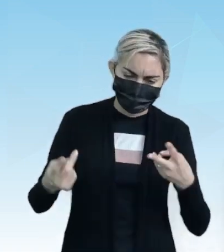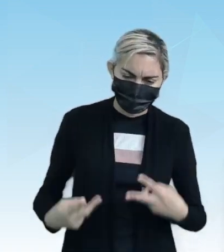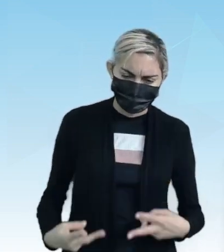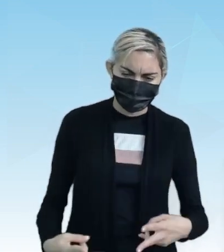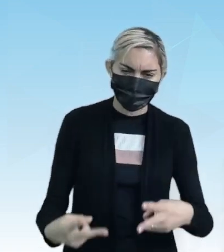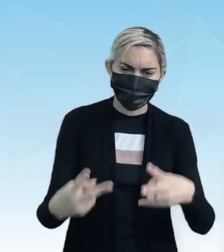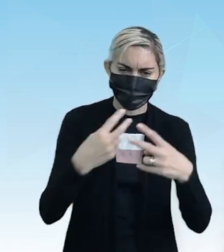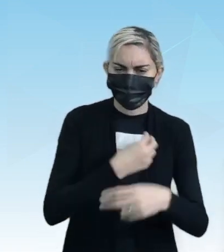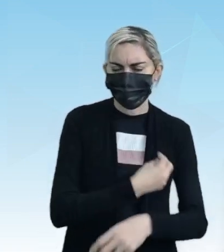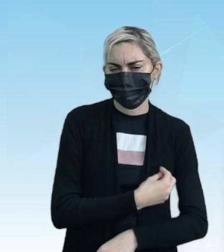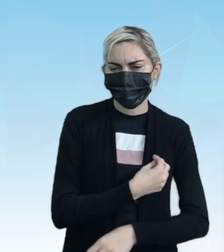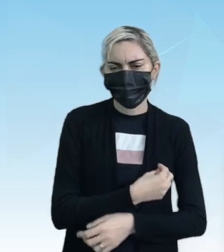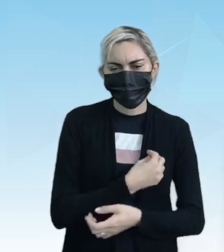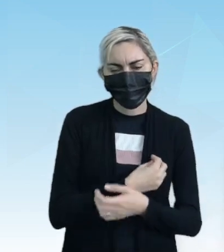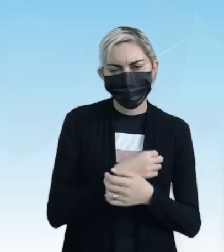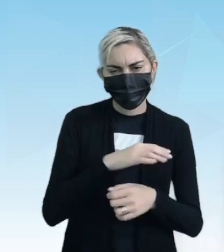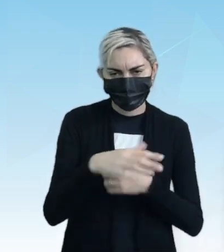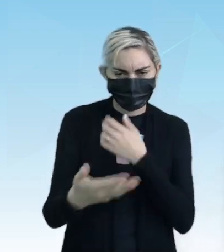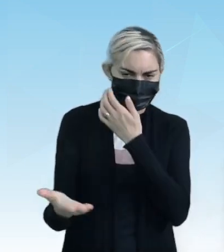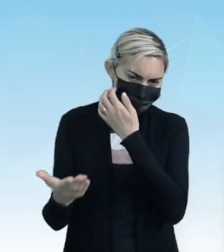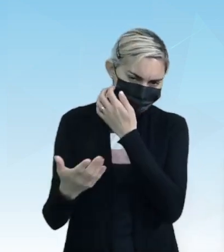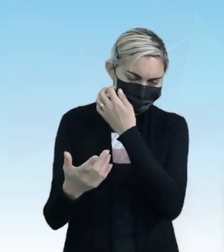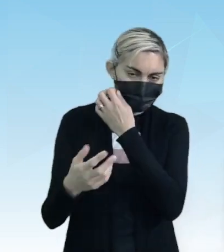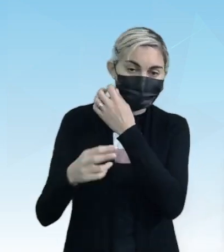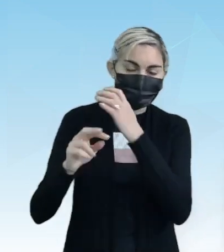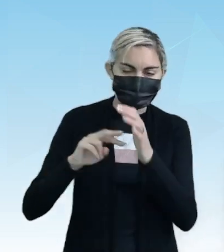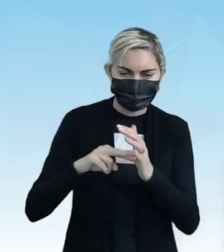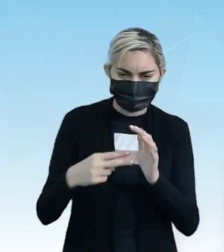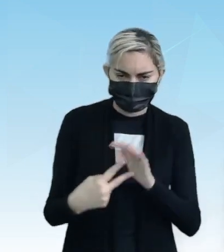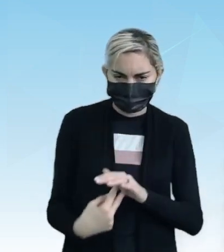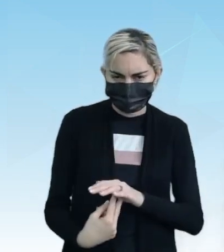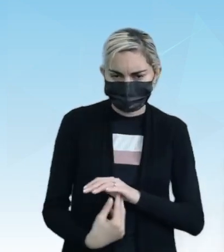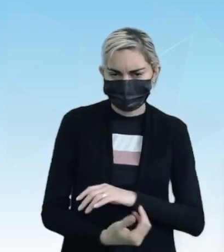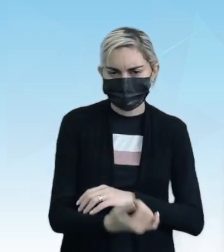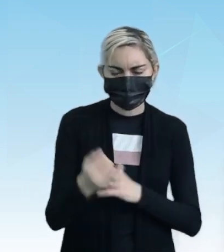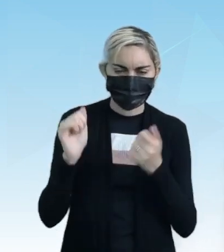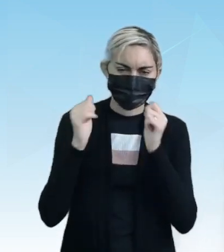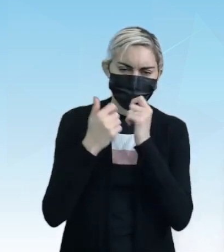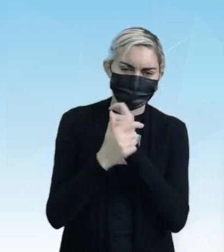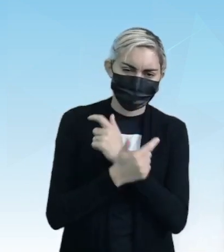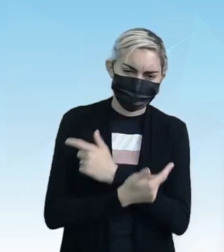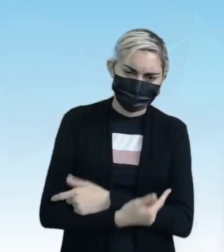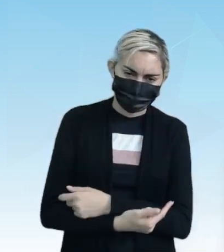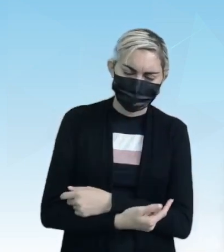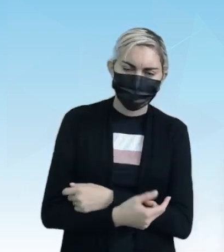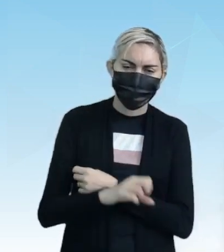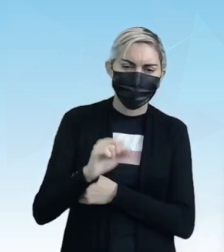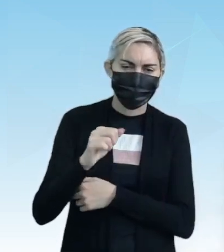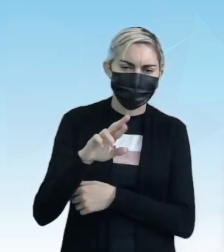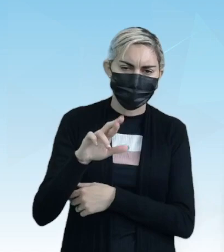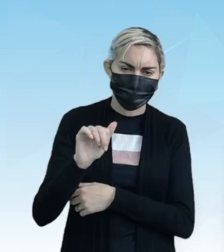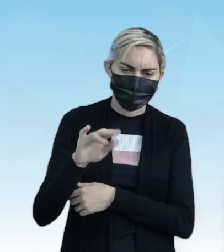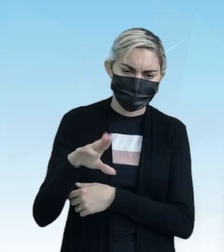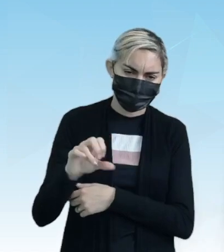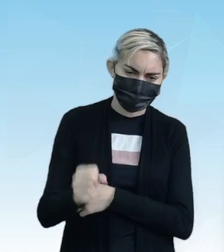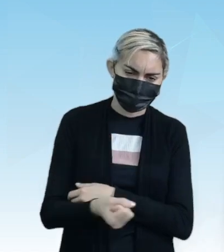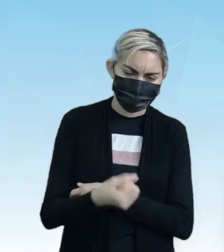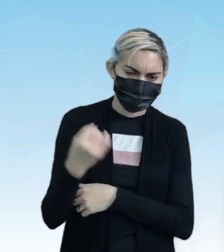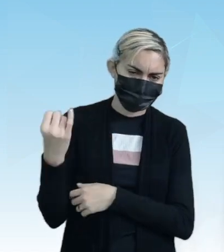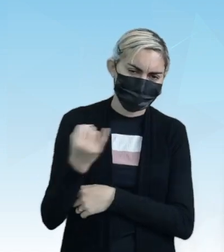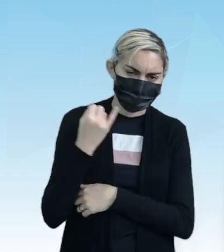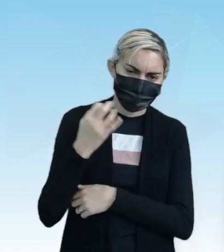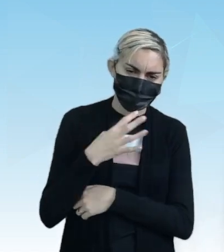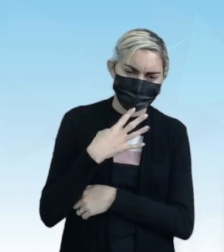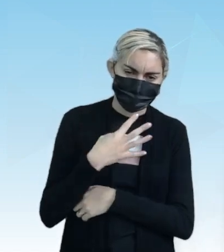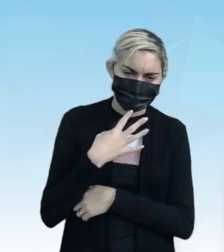continuam vivas, certo? No caso, o sentido, essa ironia, esse sarcasmo. Então é importante conhecer,